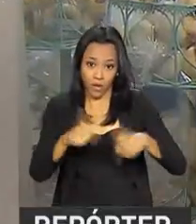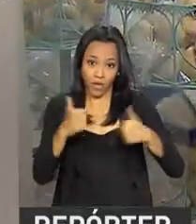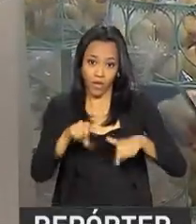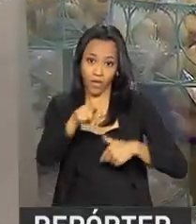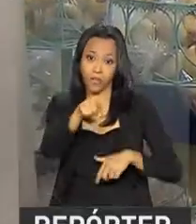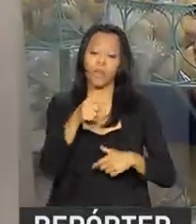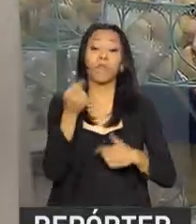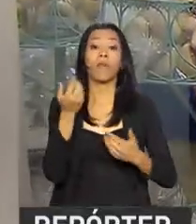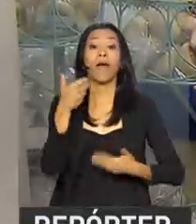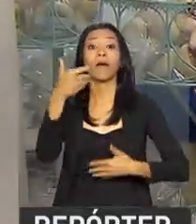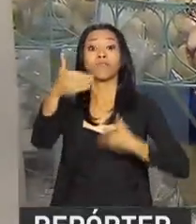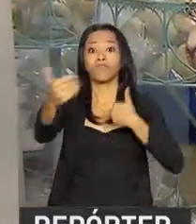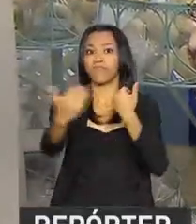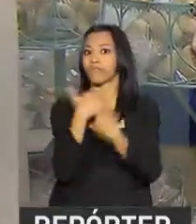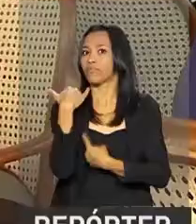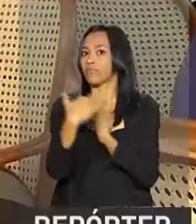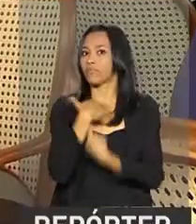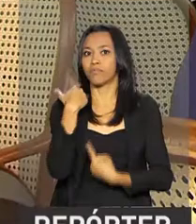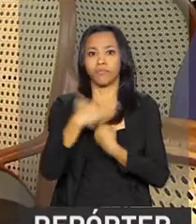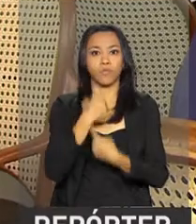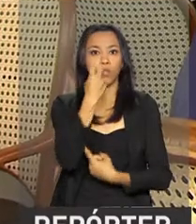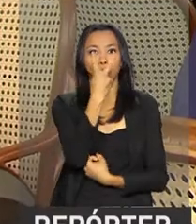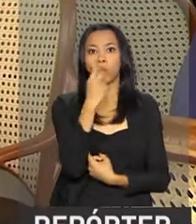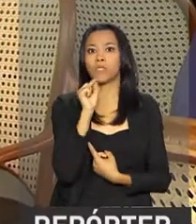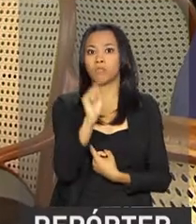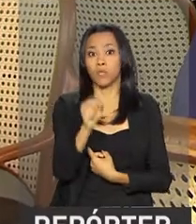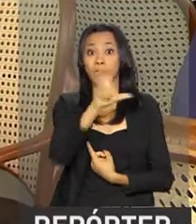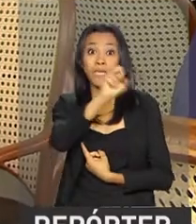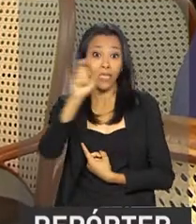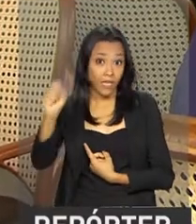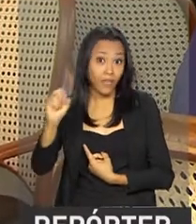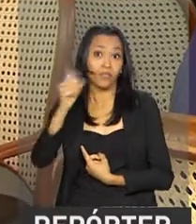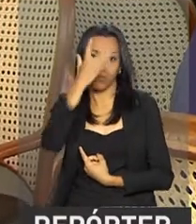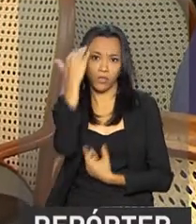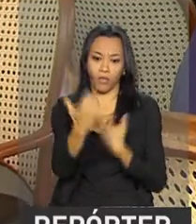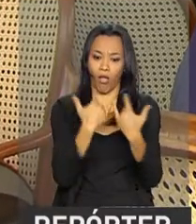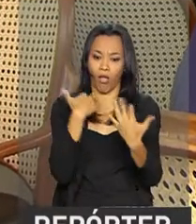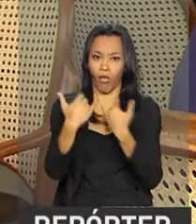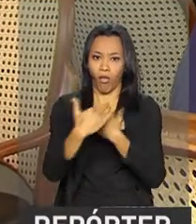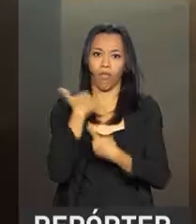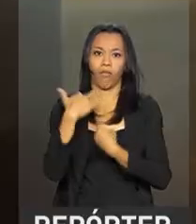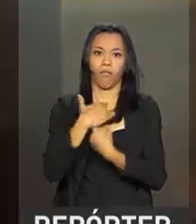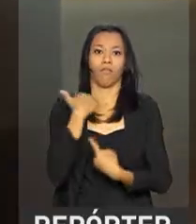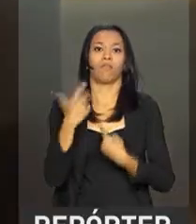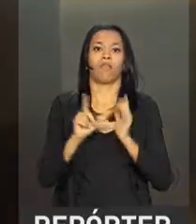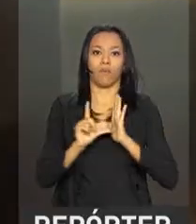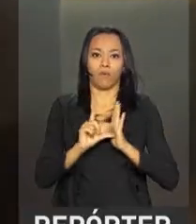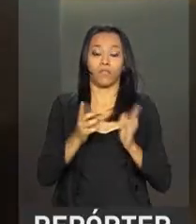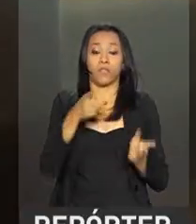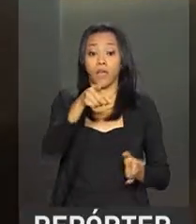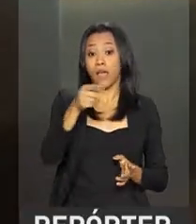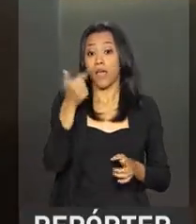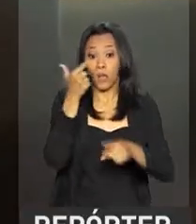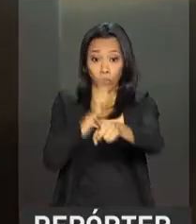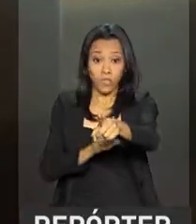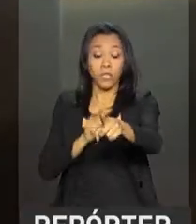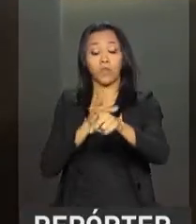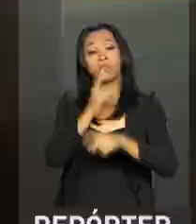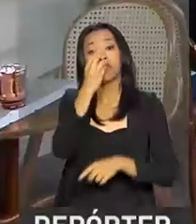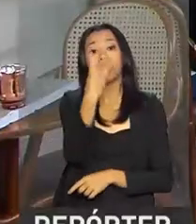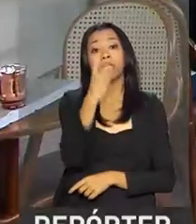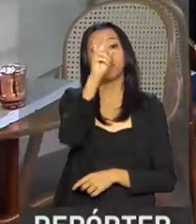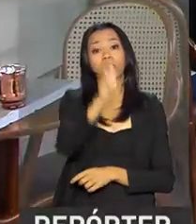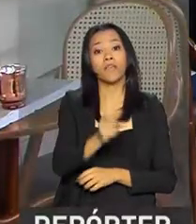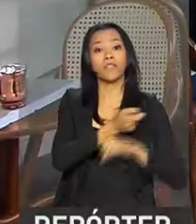2 mil clientes por dia a empresária afirma que nos 21 anos de existência recorreu pelo menos três vezes